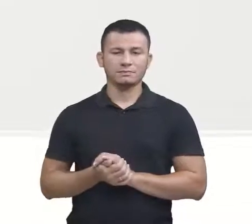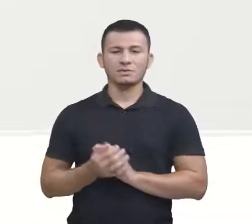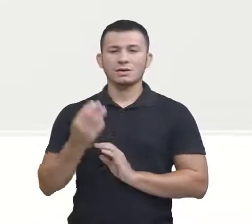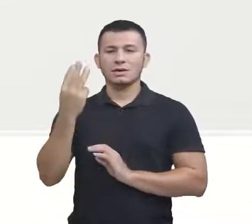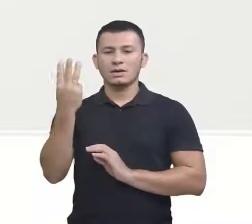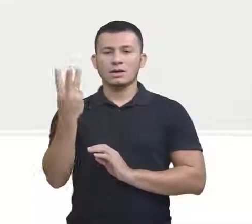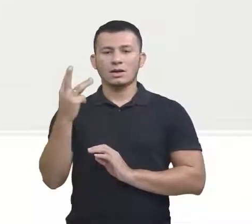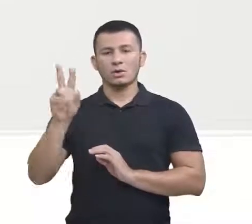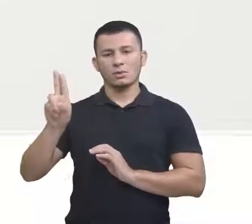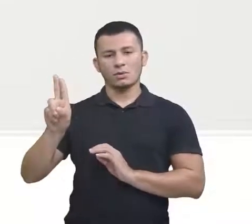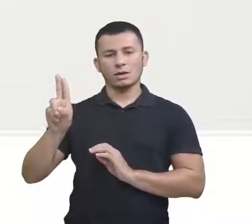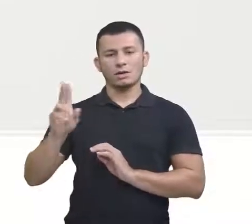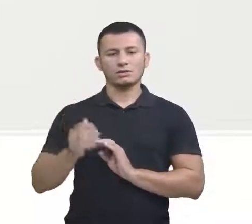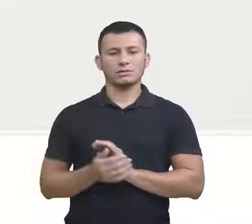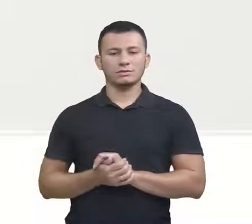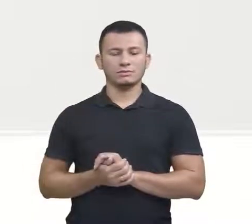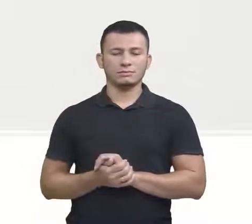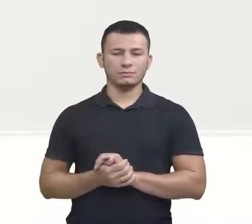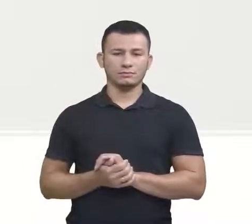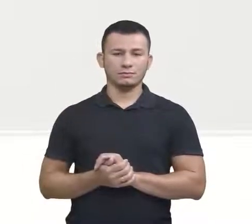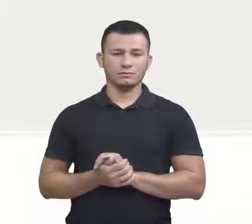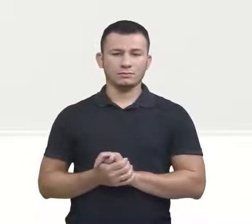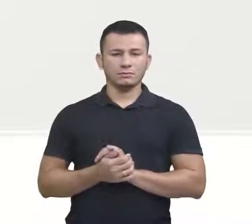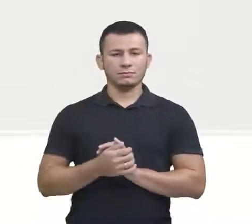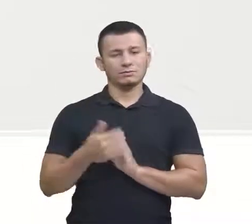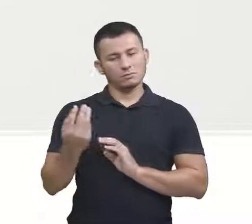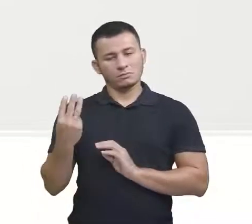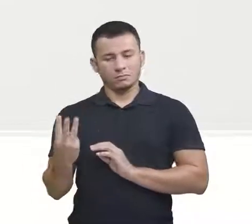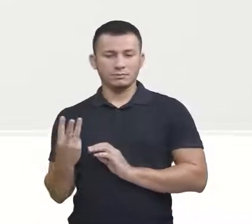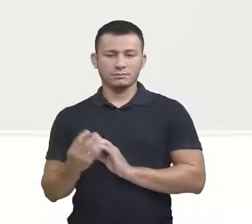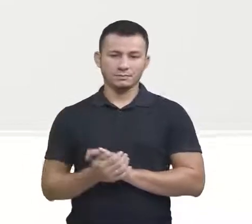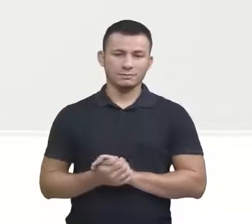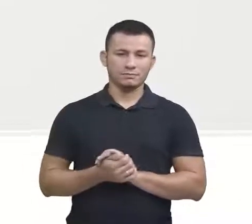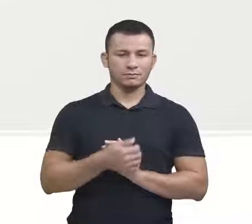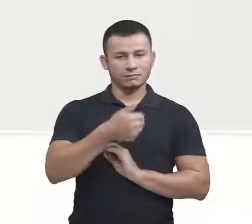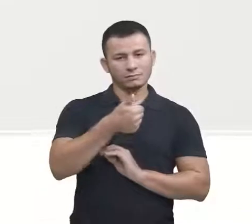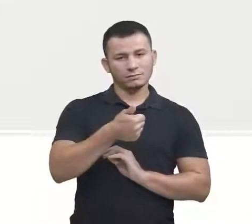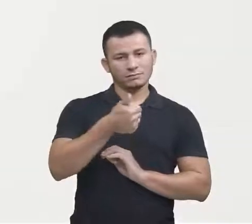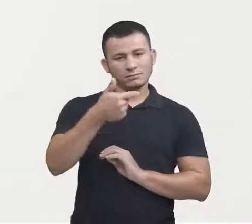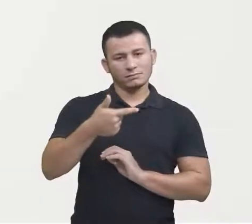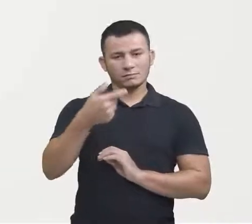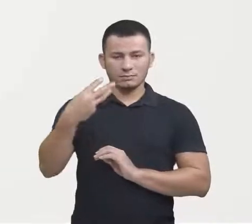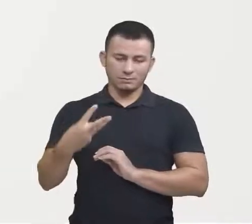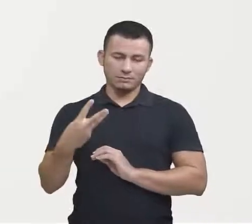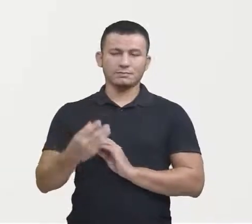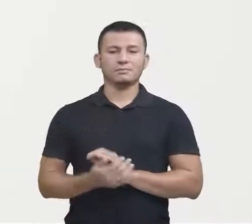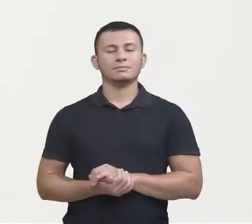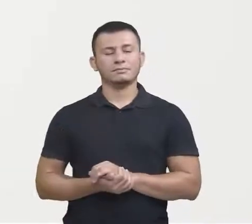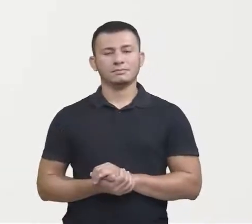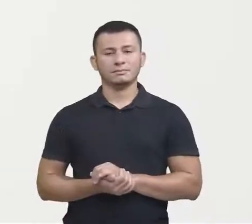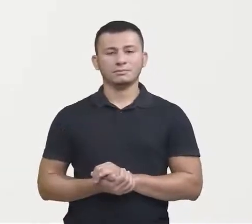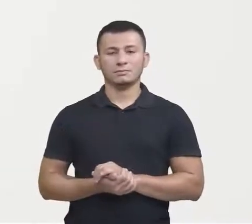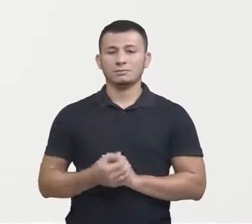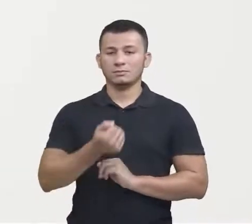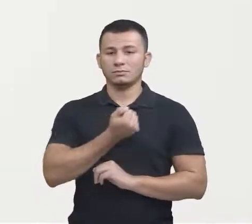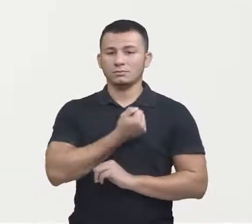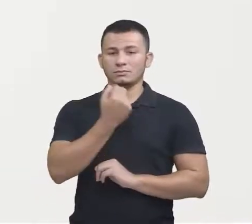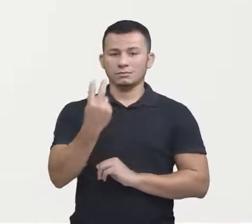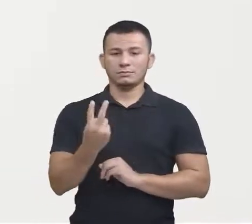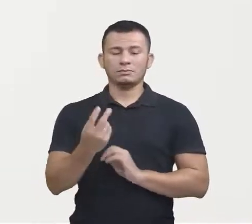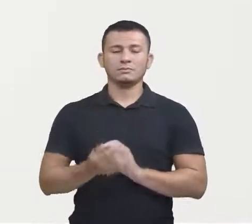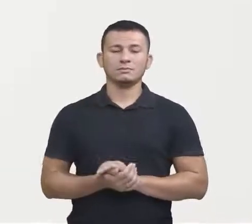23 unidades aqui ó o número 31 e vamos lá o segundo